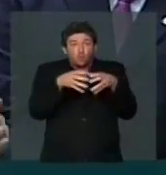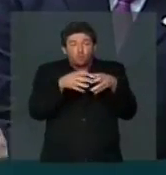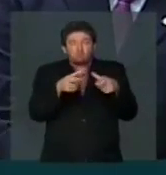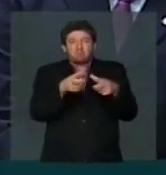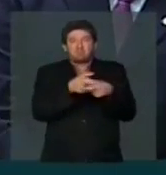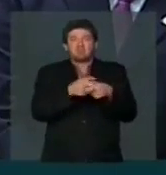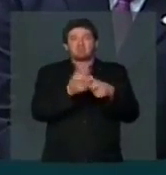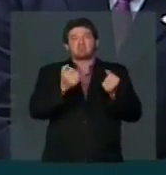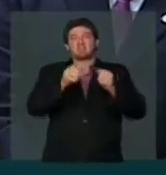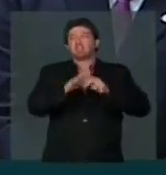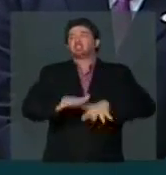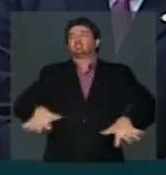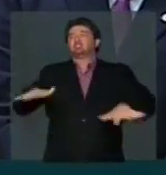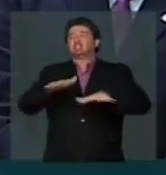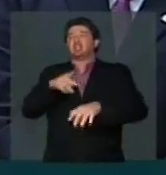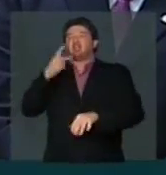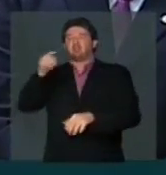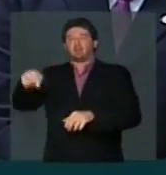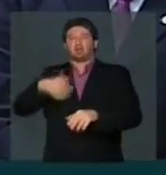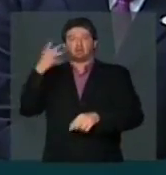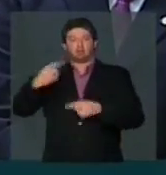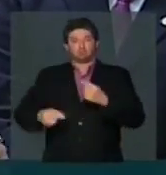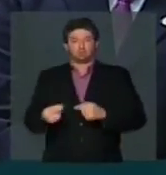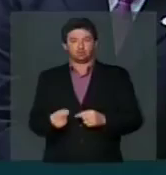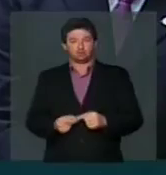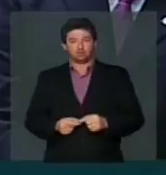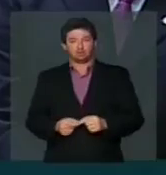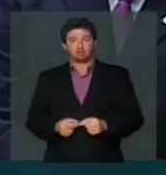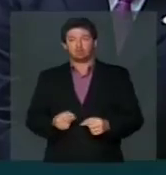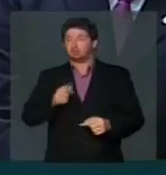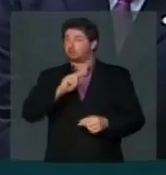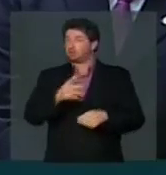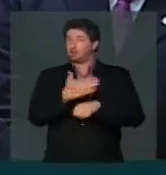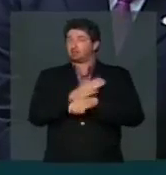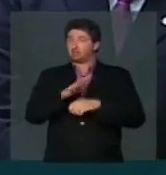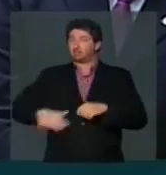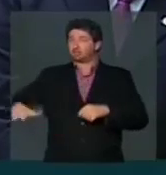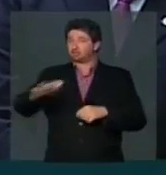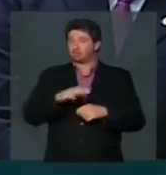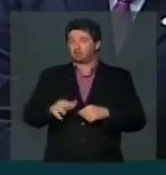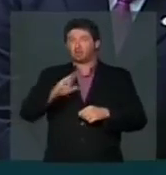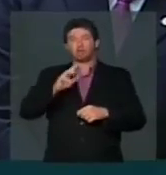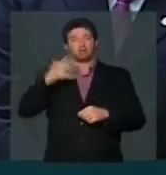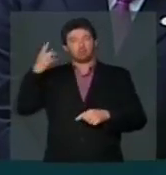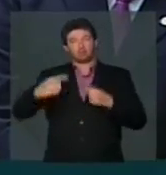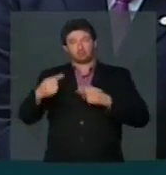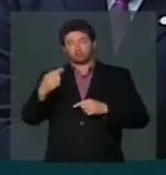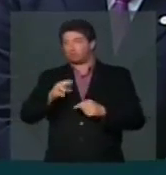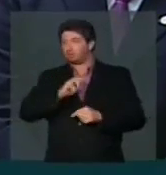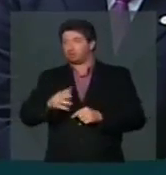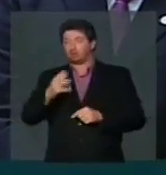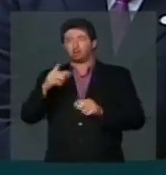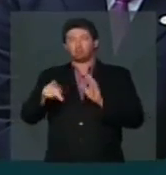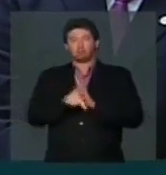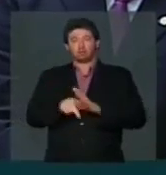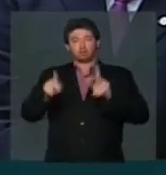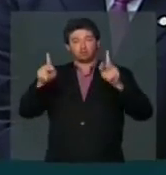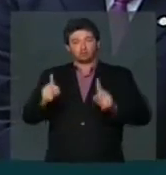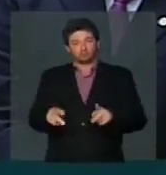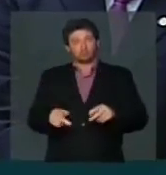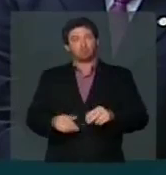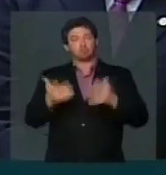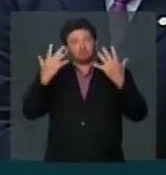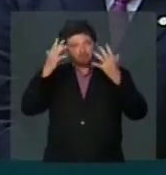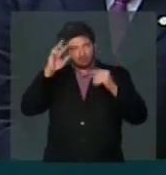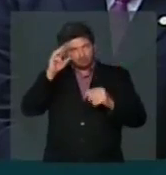tenta generalizar essa prática que, repito, não é a prática geral nem da política nem da população brasileira. Vossa Excelência está de